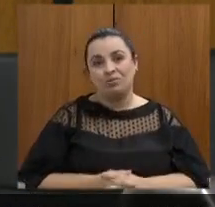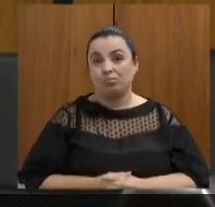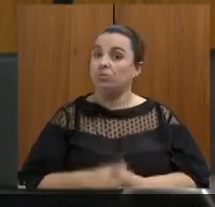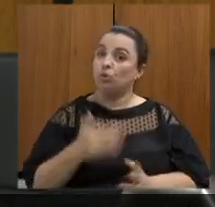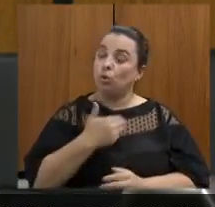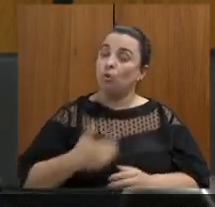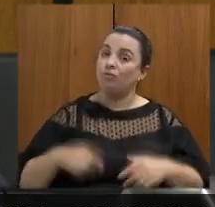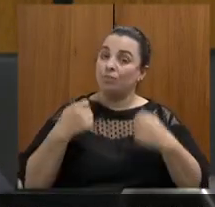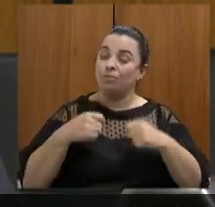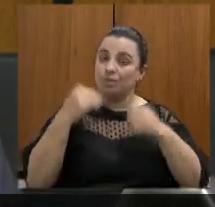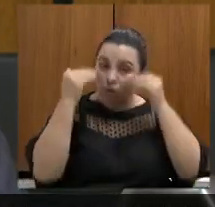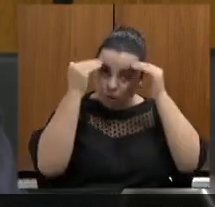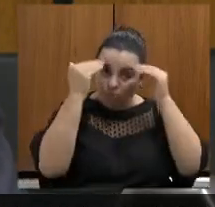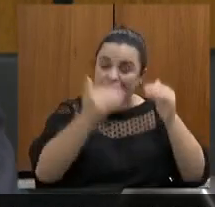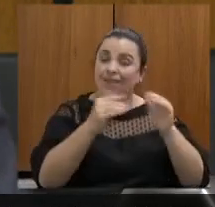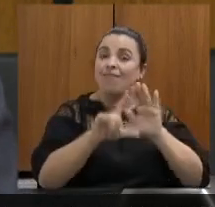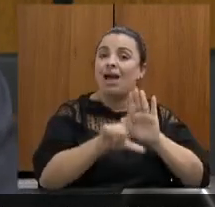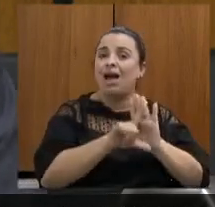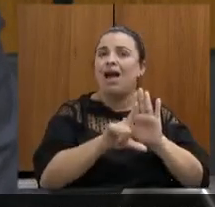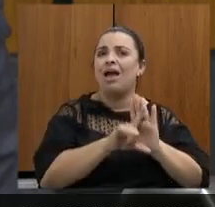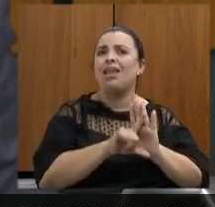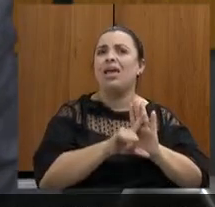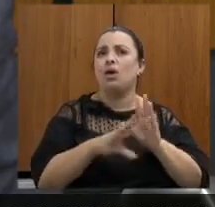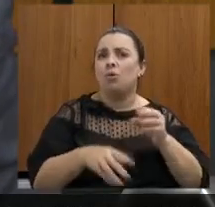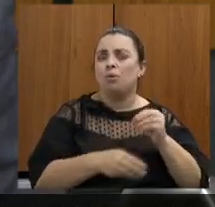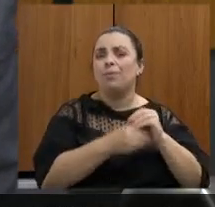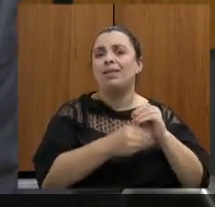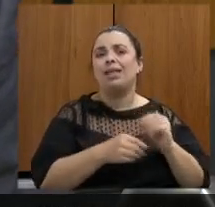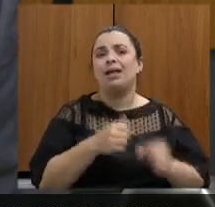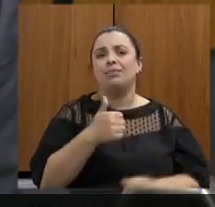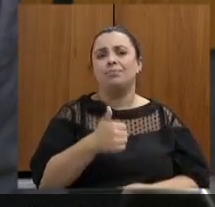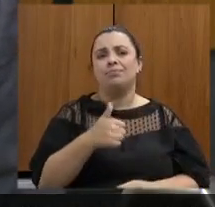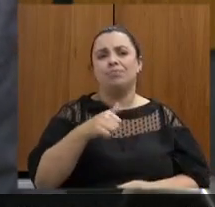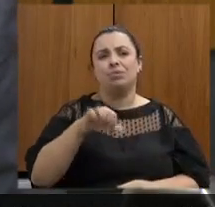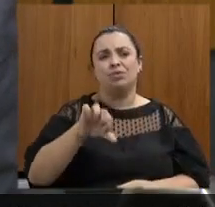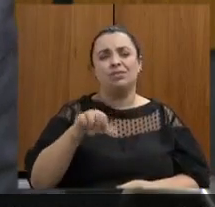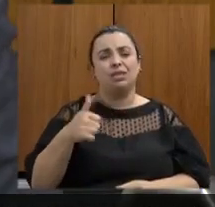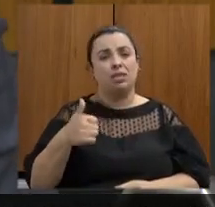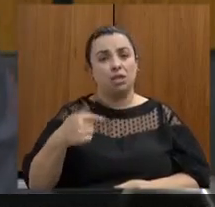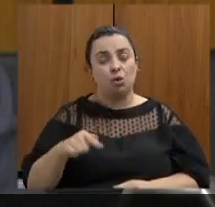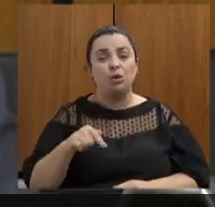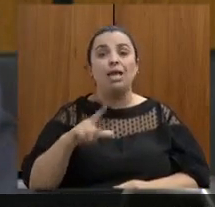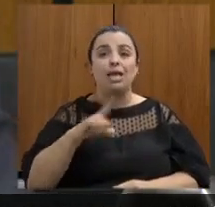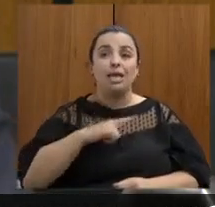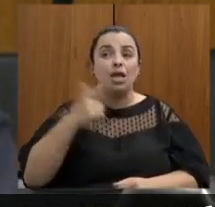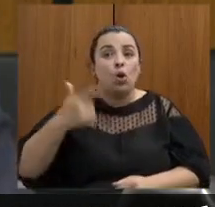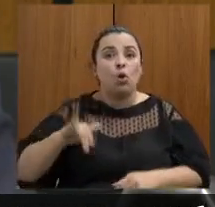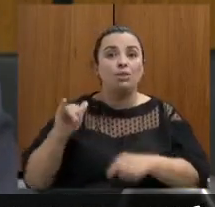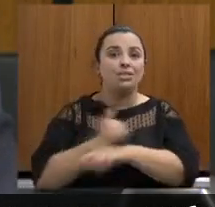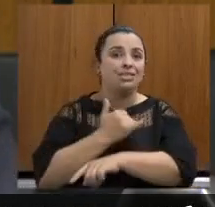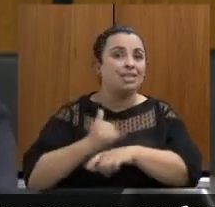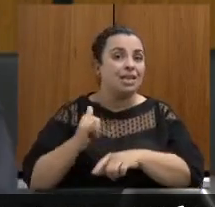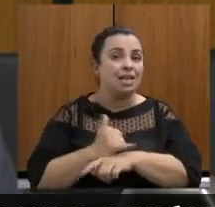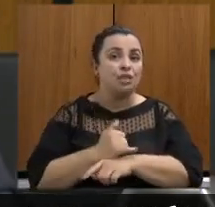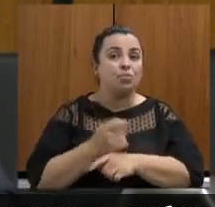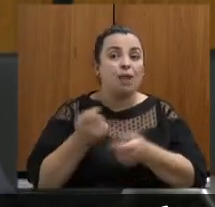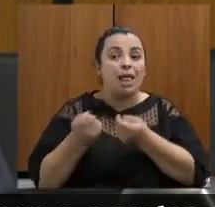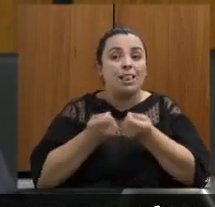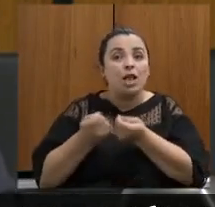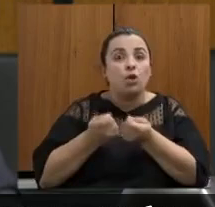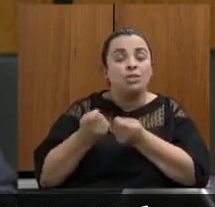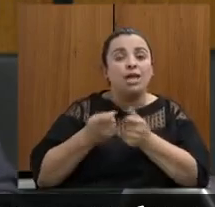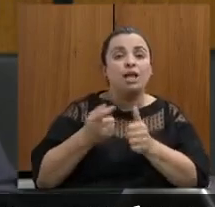complementar 178 de autoria Deputado ele tá com ele que cria condições para renegociação da dívida inclusive o montante é o montante